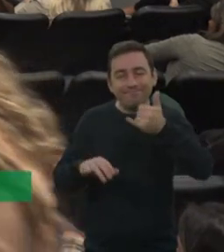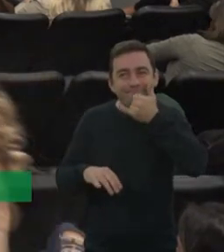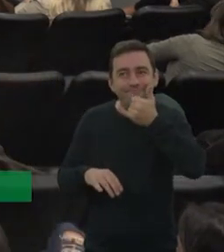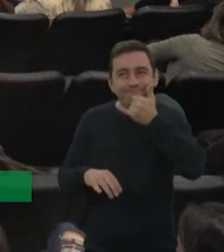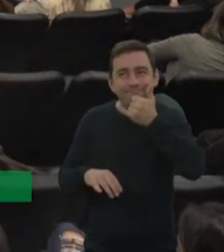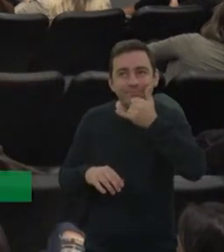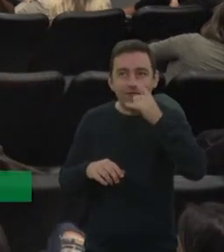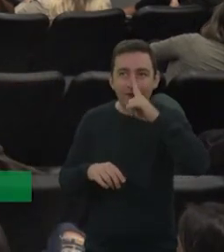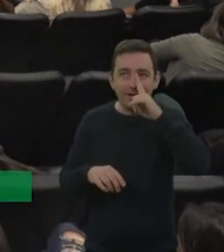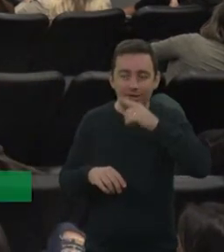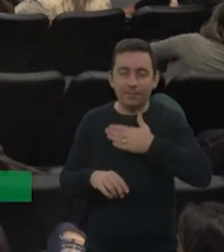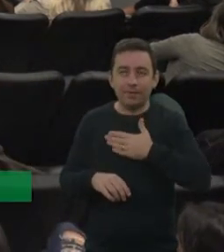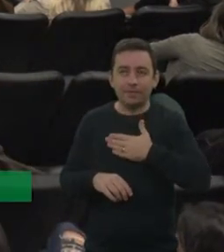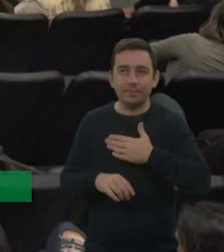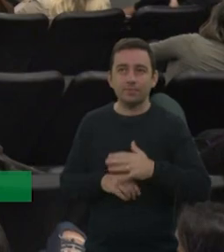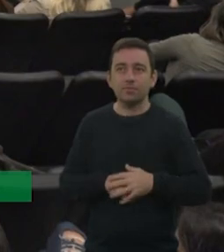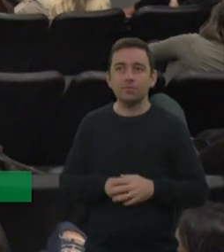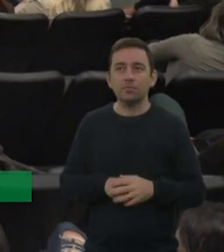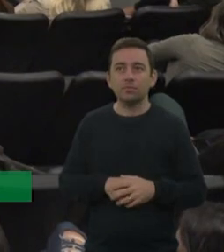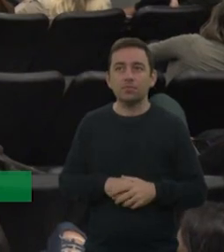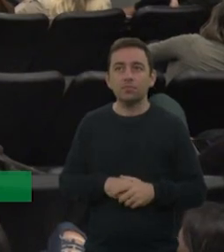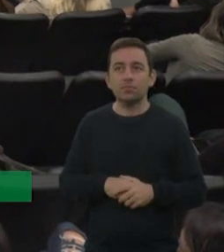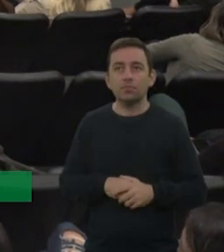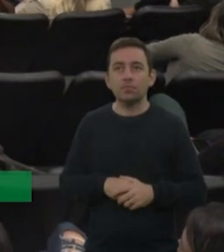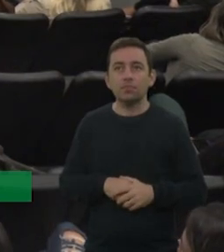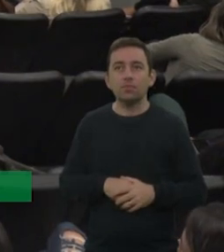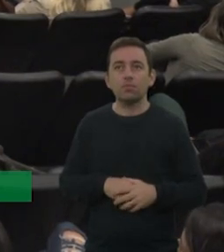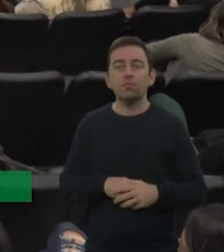falha é minha. Imagina, a gente sabe que não é culpa do senhor.